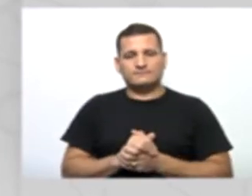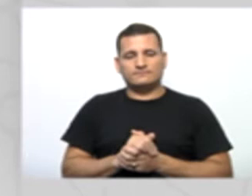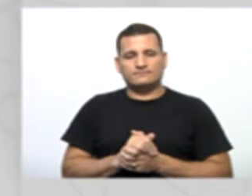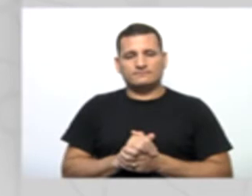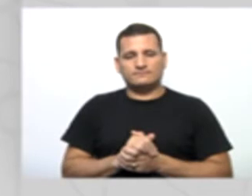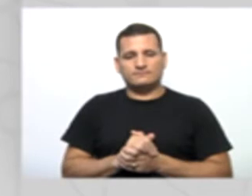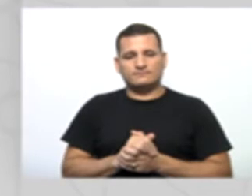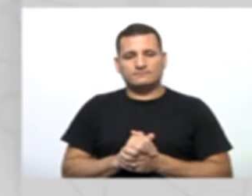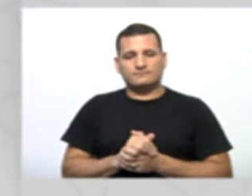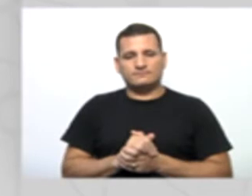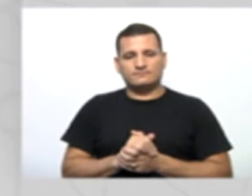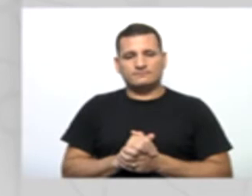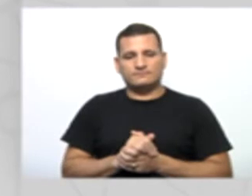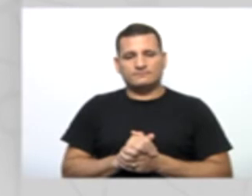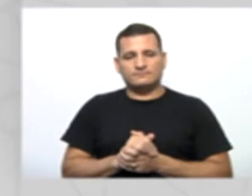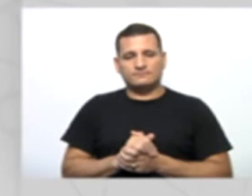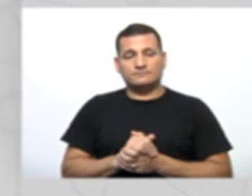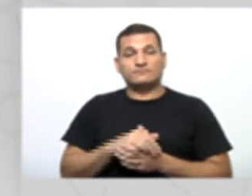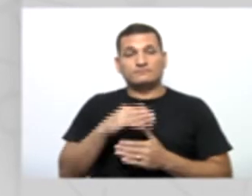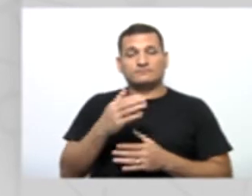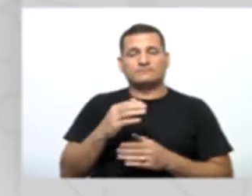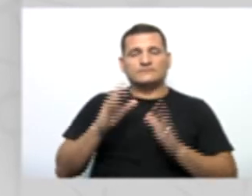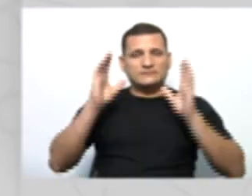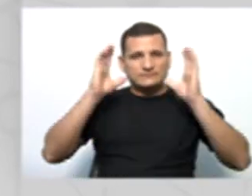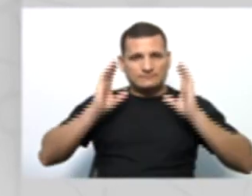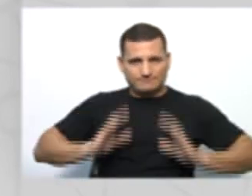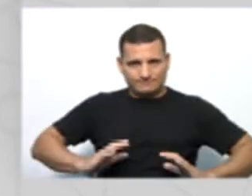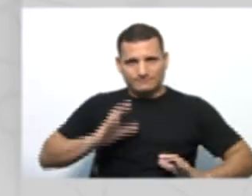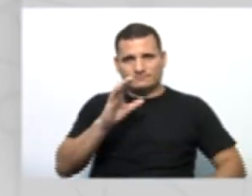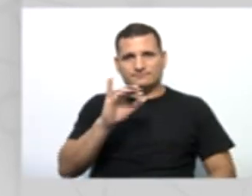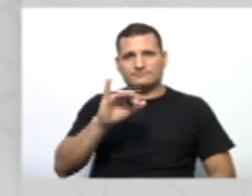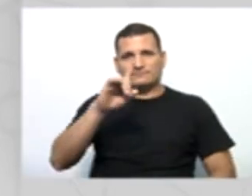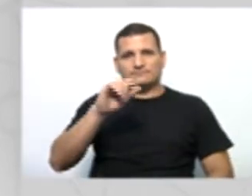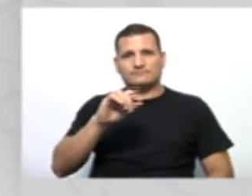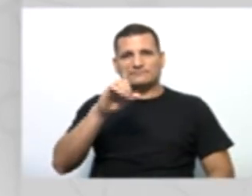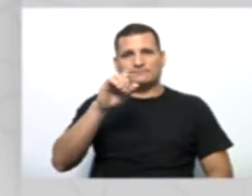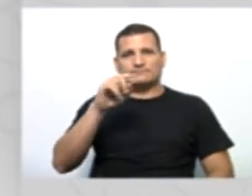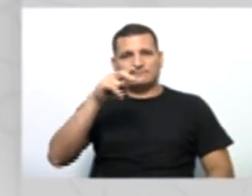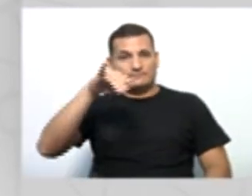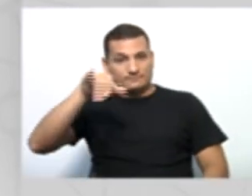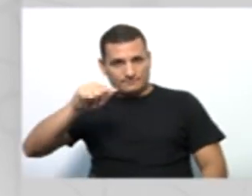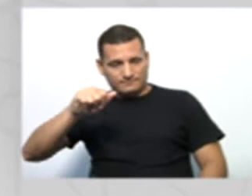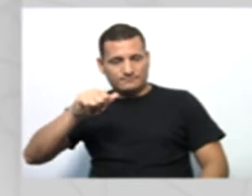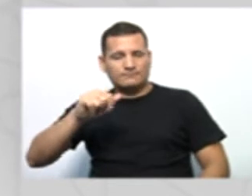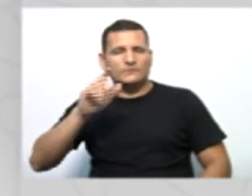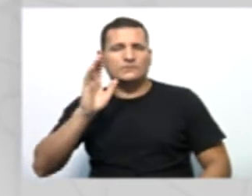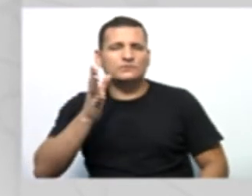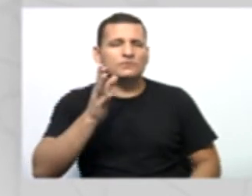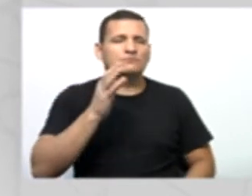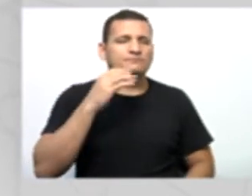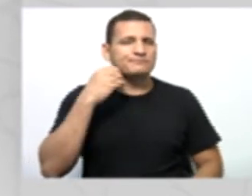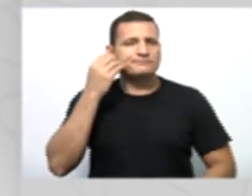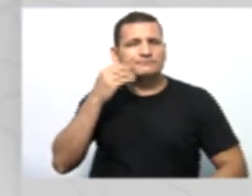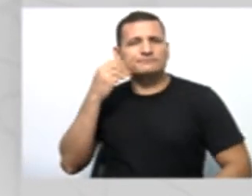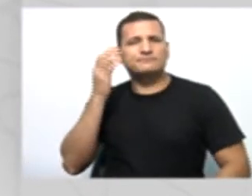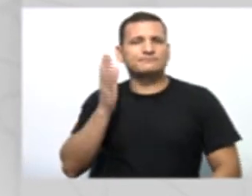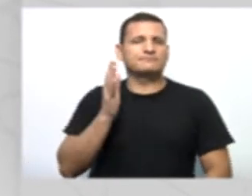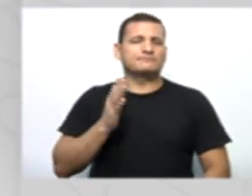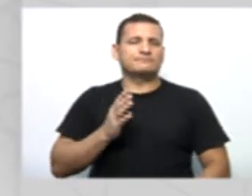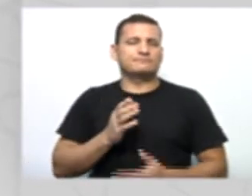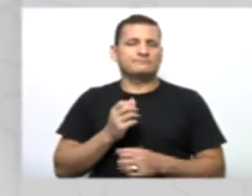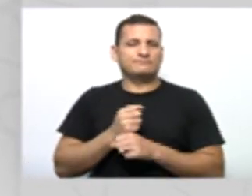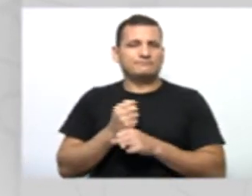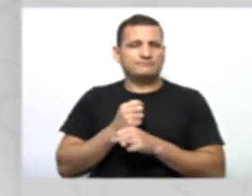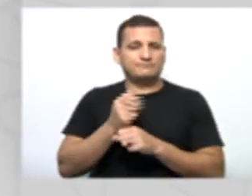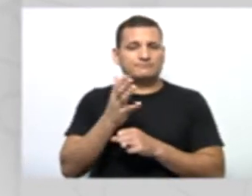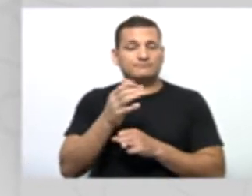Wesley? Então, cidadania é algo que nós vivenciamos já há bastante tempo. Se a gente for